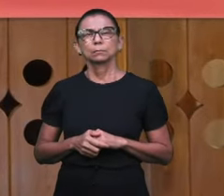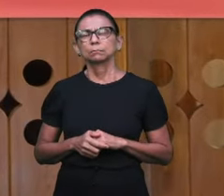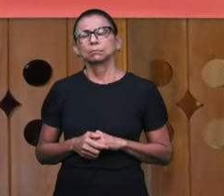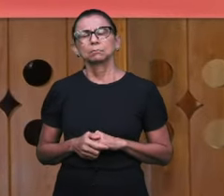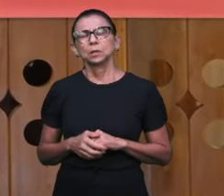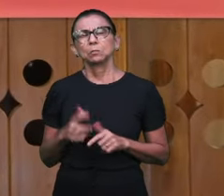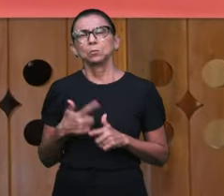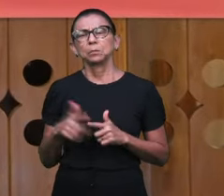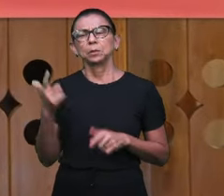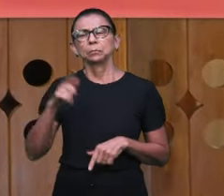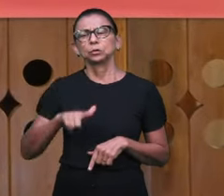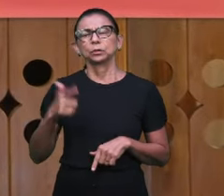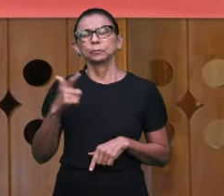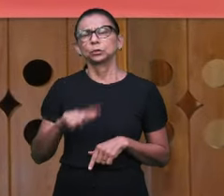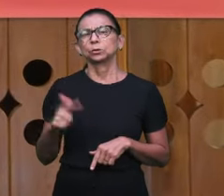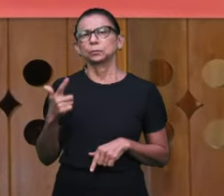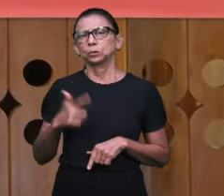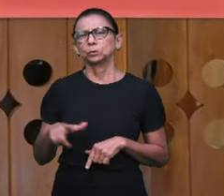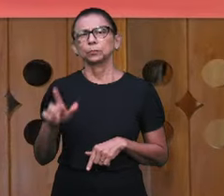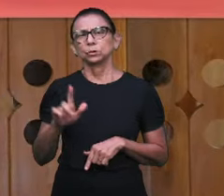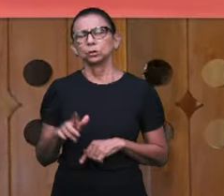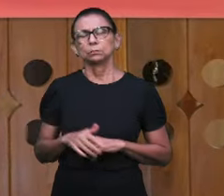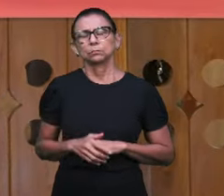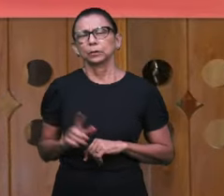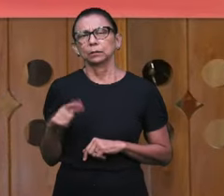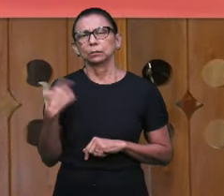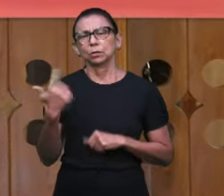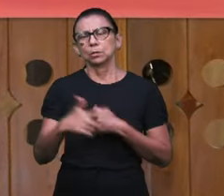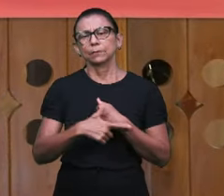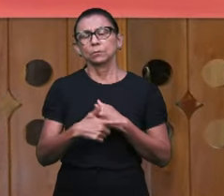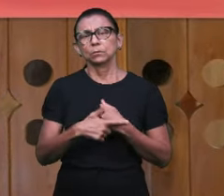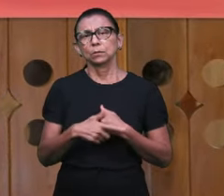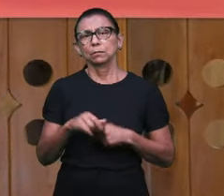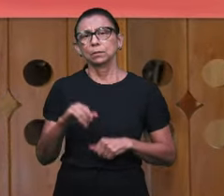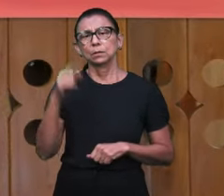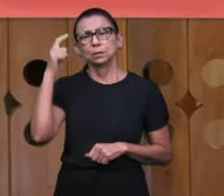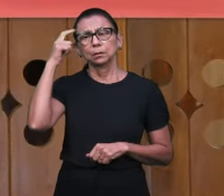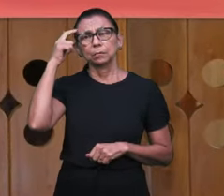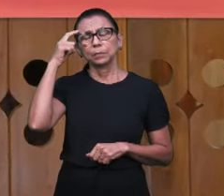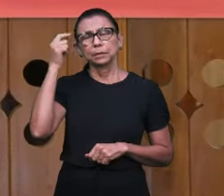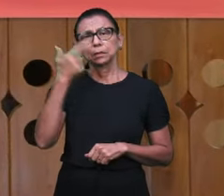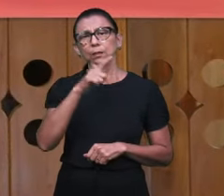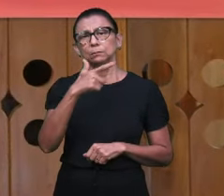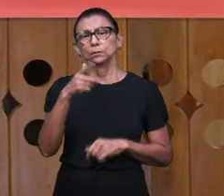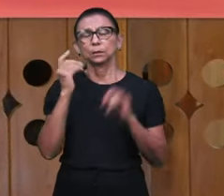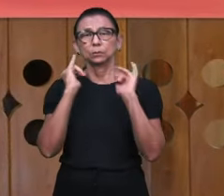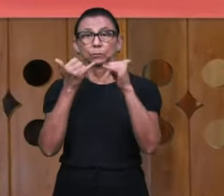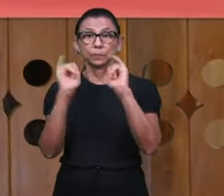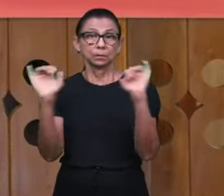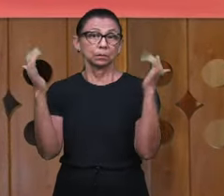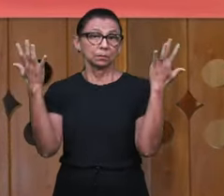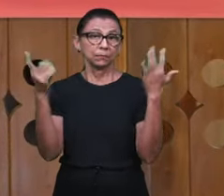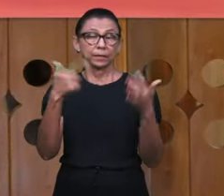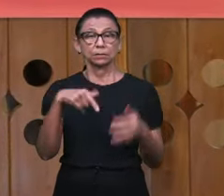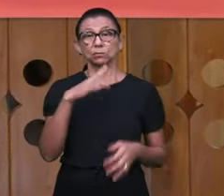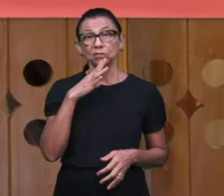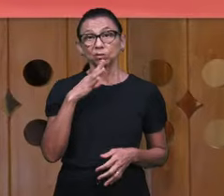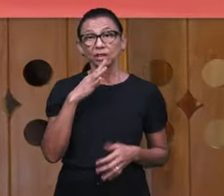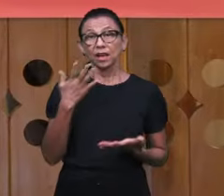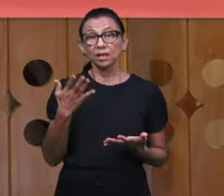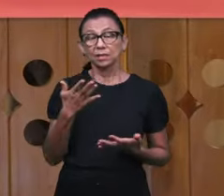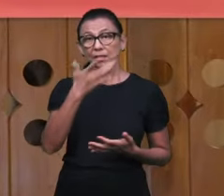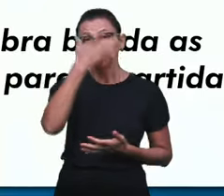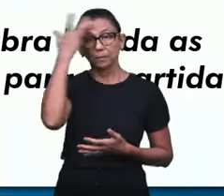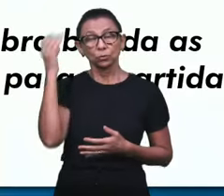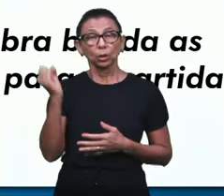depois. É a nossa função. Se fosse pensar desse jeito, nós não tínhamos trombetas e festas, que todo mundo já conhece. Então